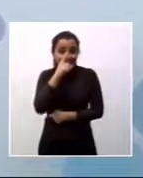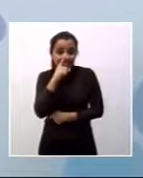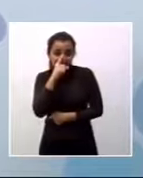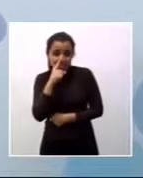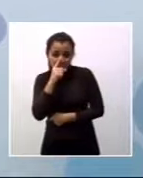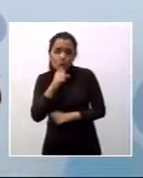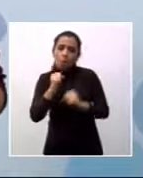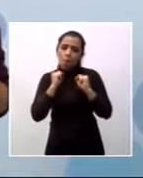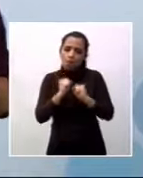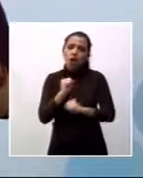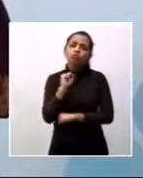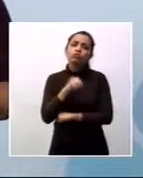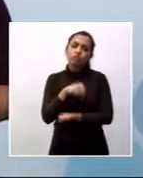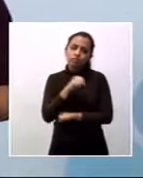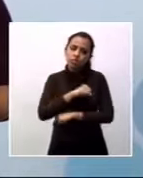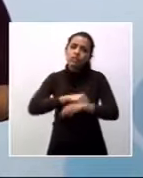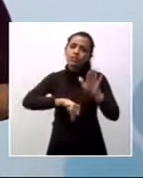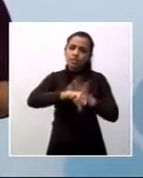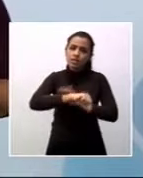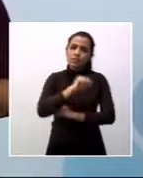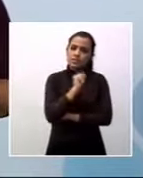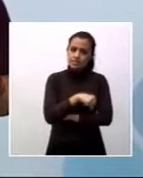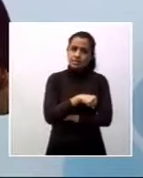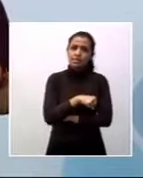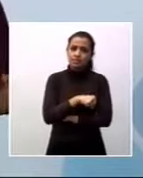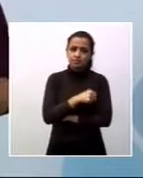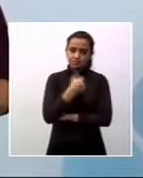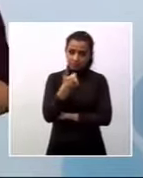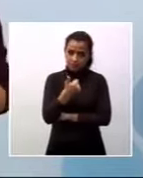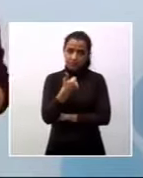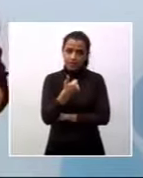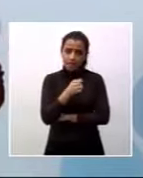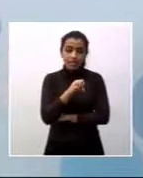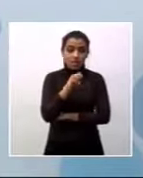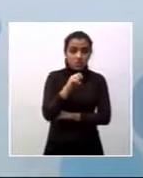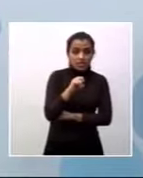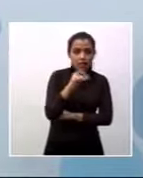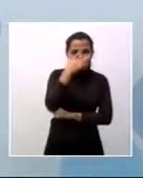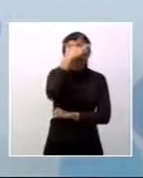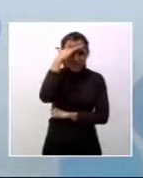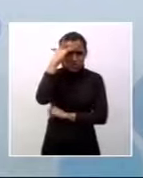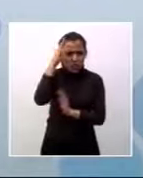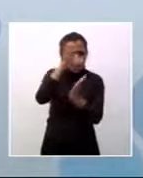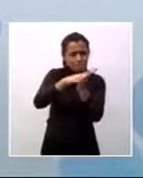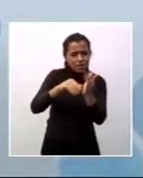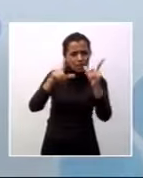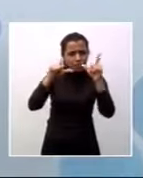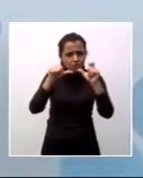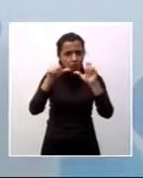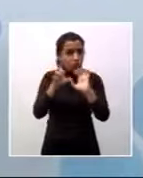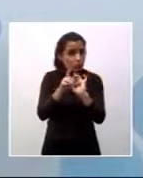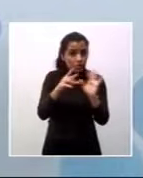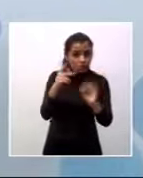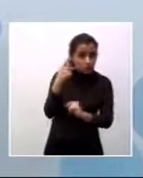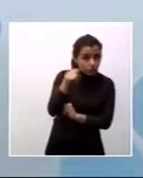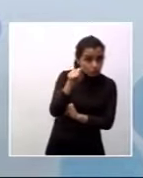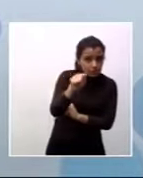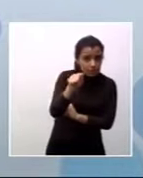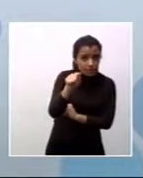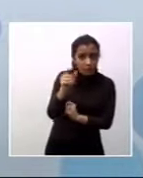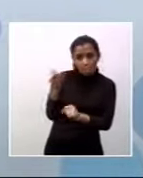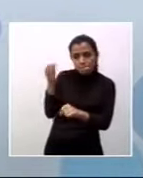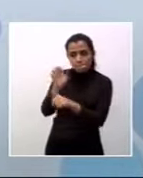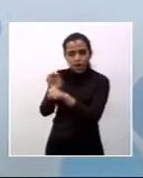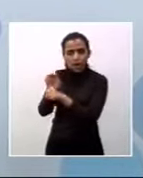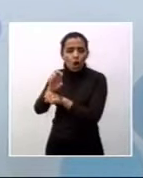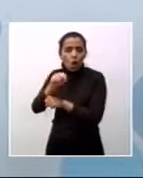pode ser sim colocado com um algo criminoso a então se alguém veículo uma imagem sua sem sua autorização eles colocam